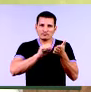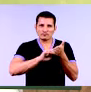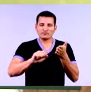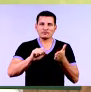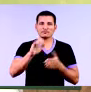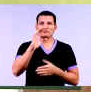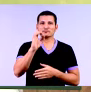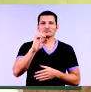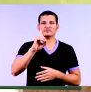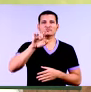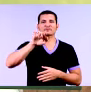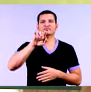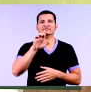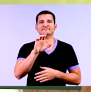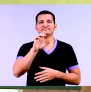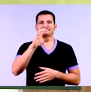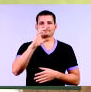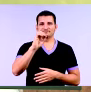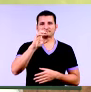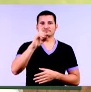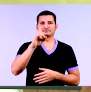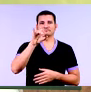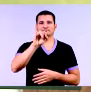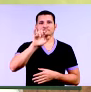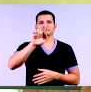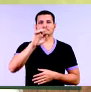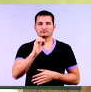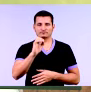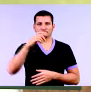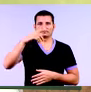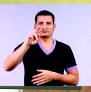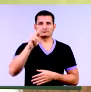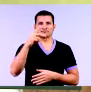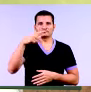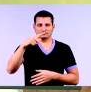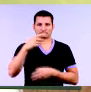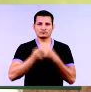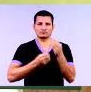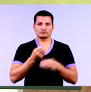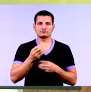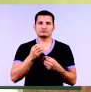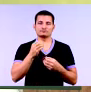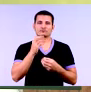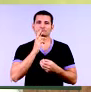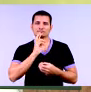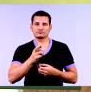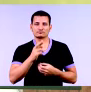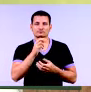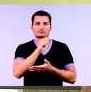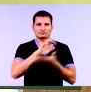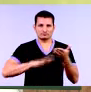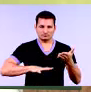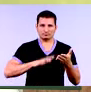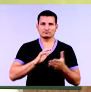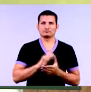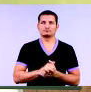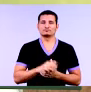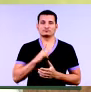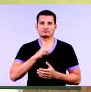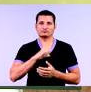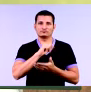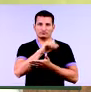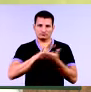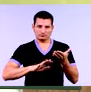PHP que poderia gerar o seguinte resultado de texto. E aí vem aqui o texto que é sugerido para ser mostrado em